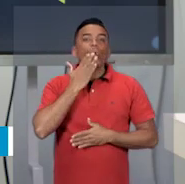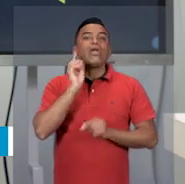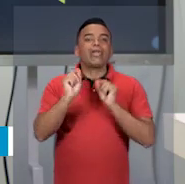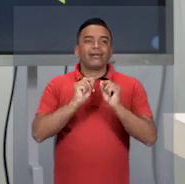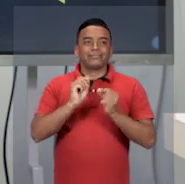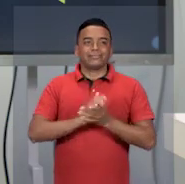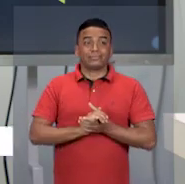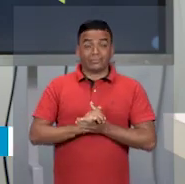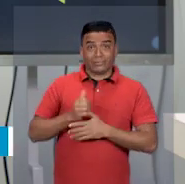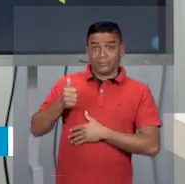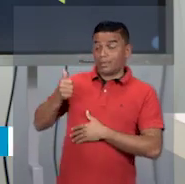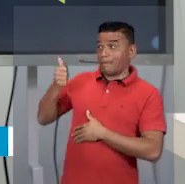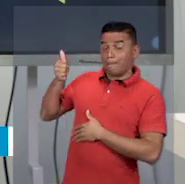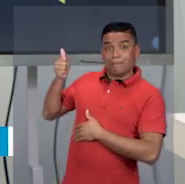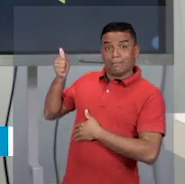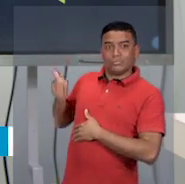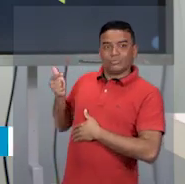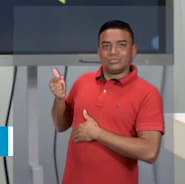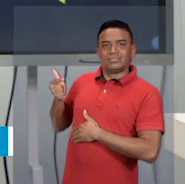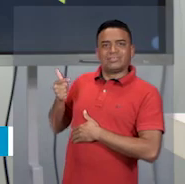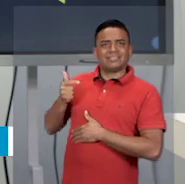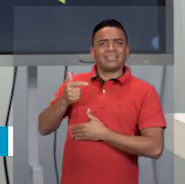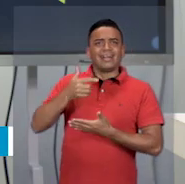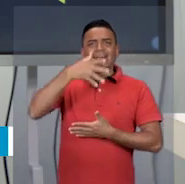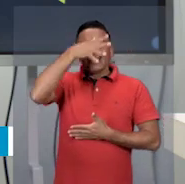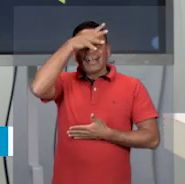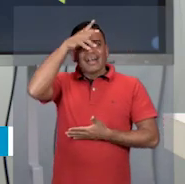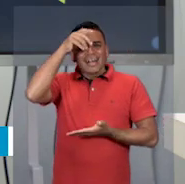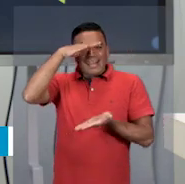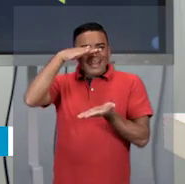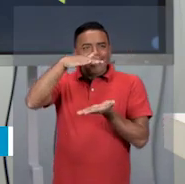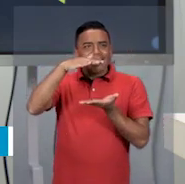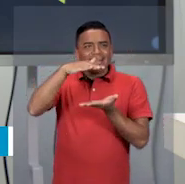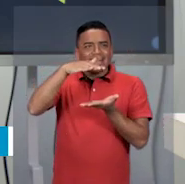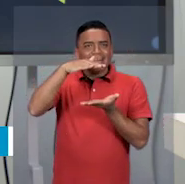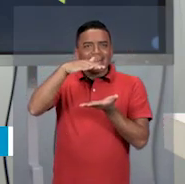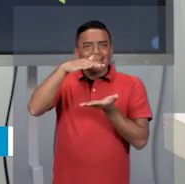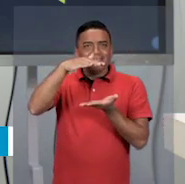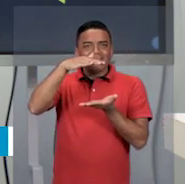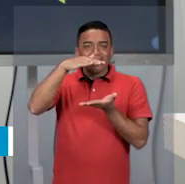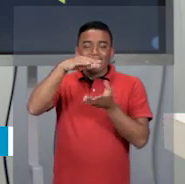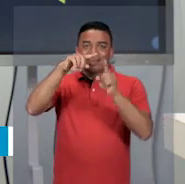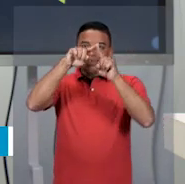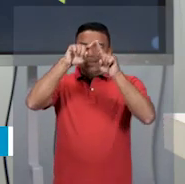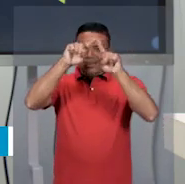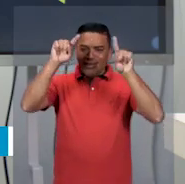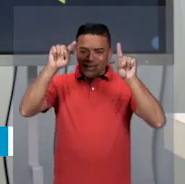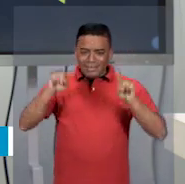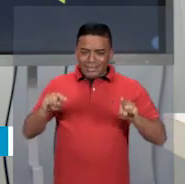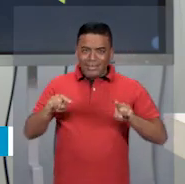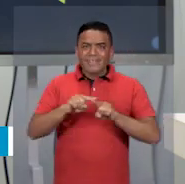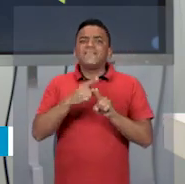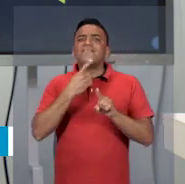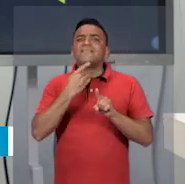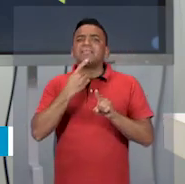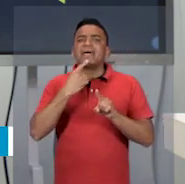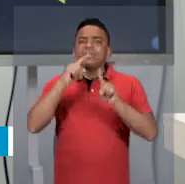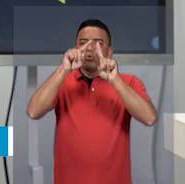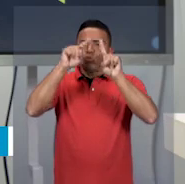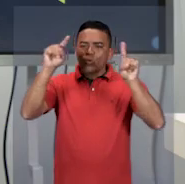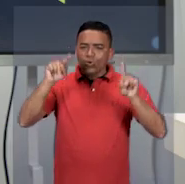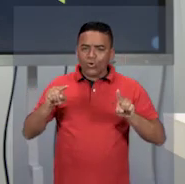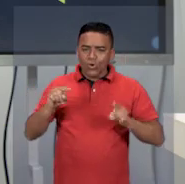ó, nós temos uma garrafinha no meio de um bloco vermelho. Essa